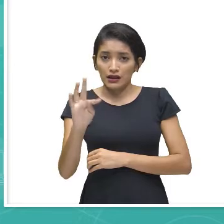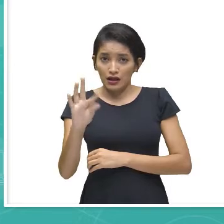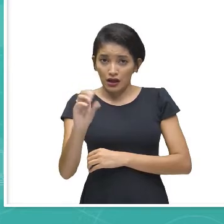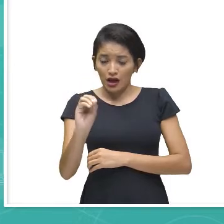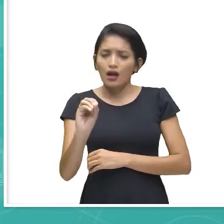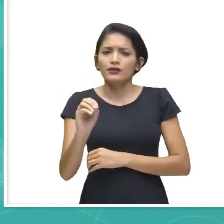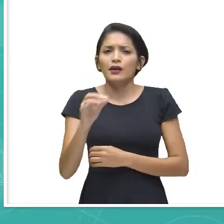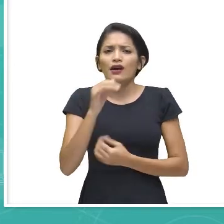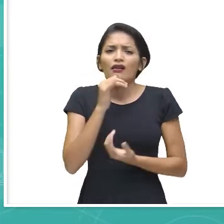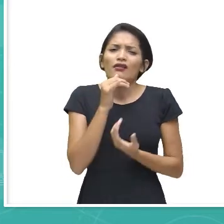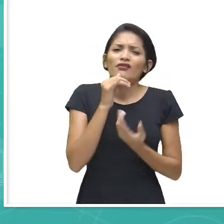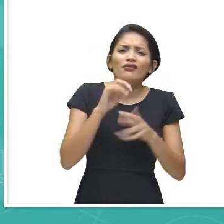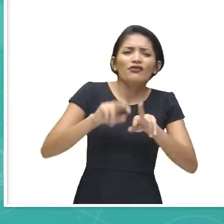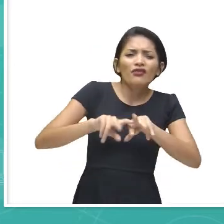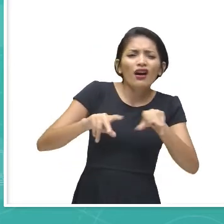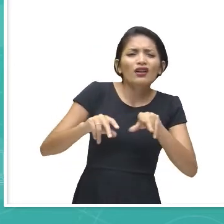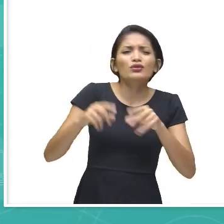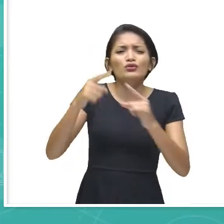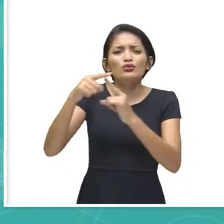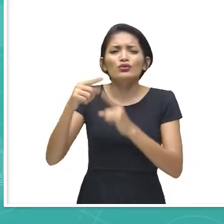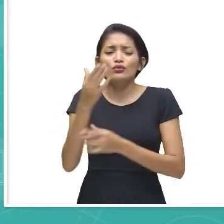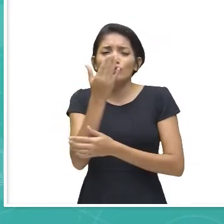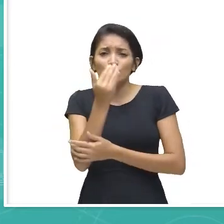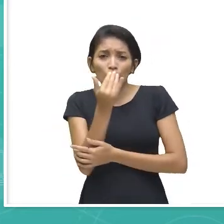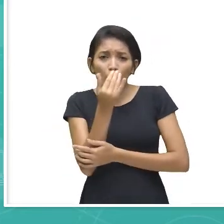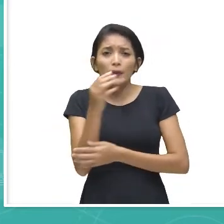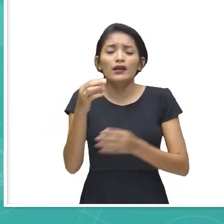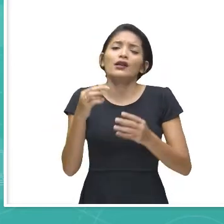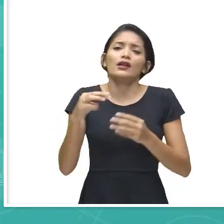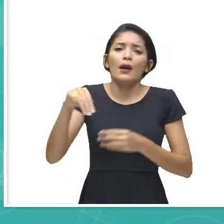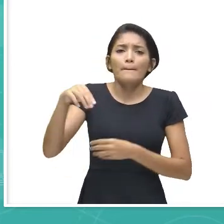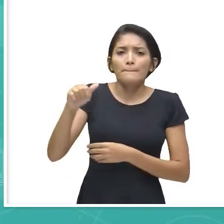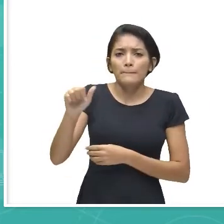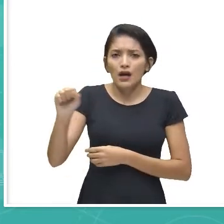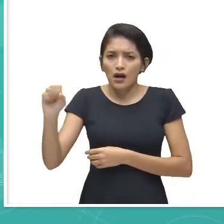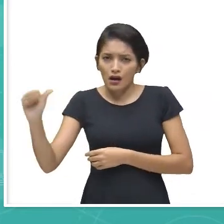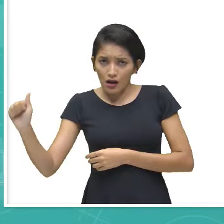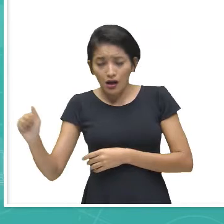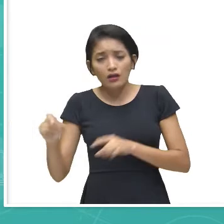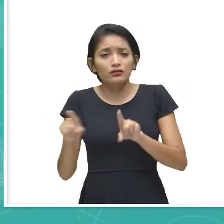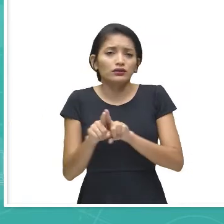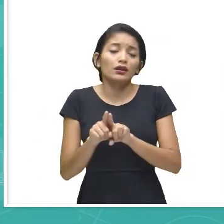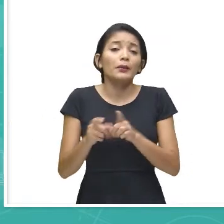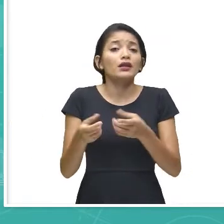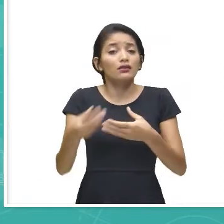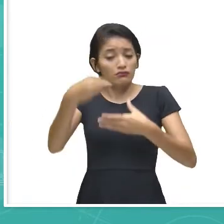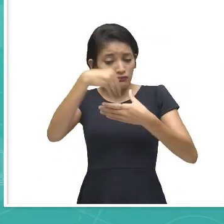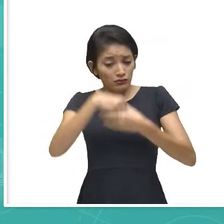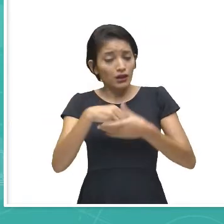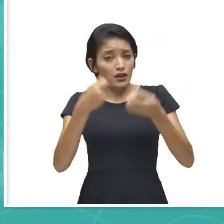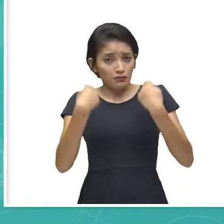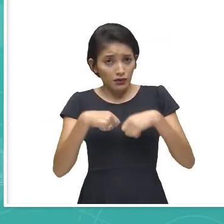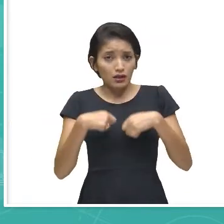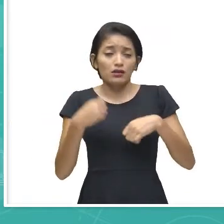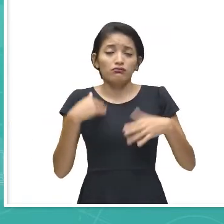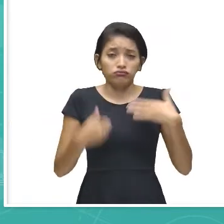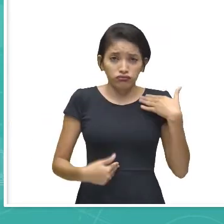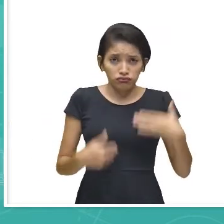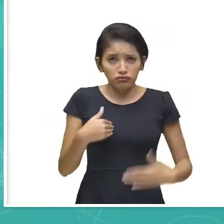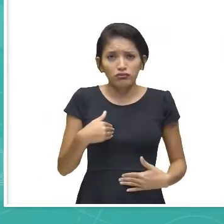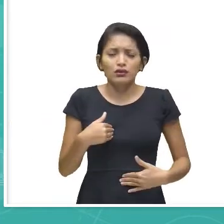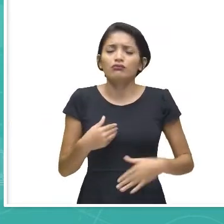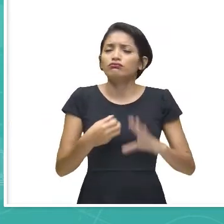pois esses alimentos têm a função de fornecer a energia necessária para o nosso corpo. Então, como vocês viram, eles